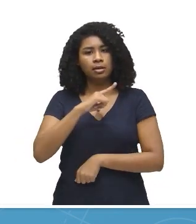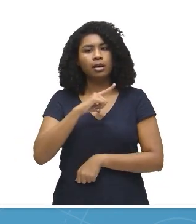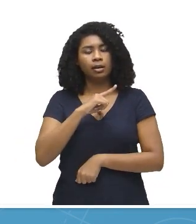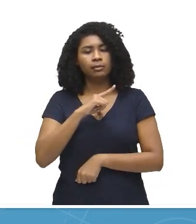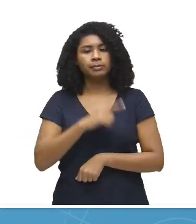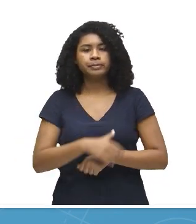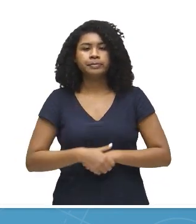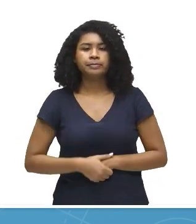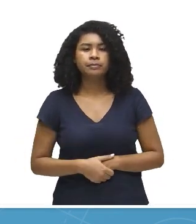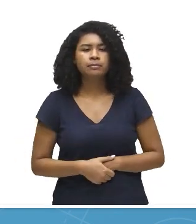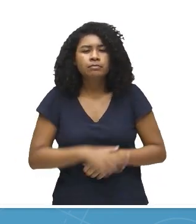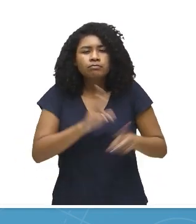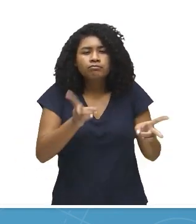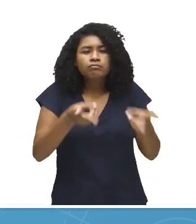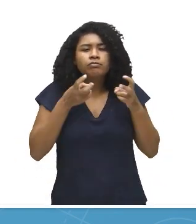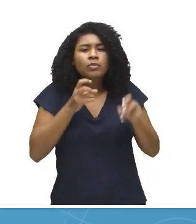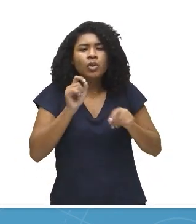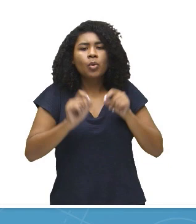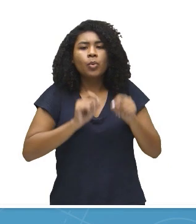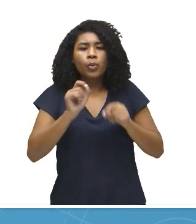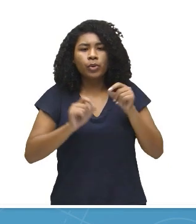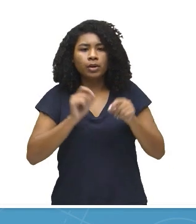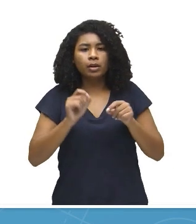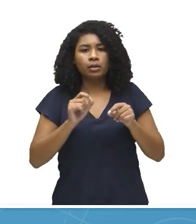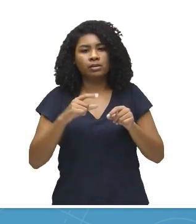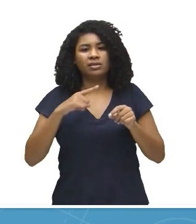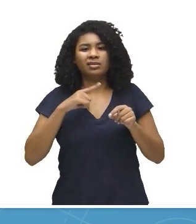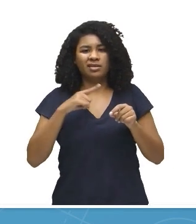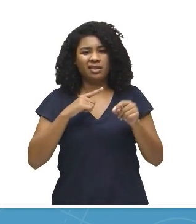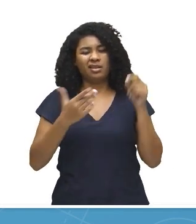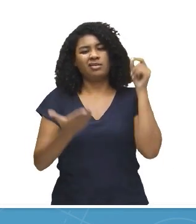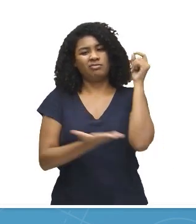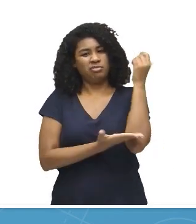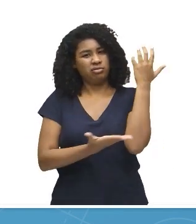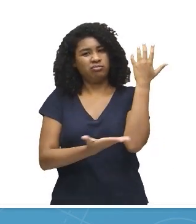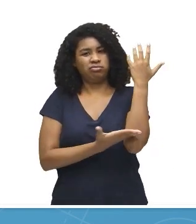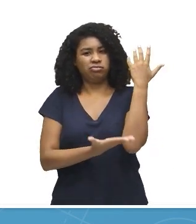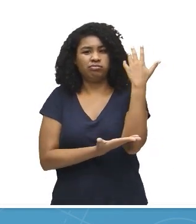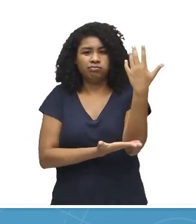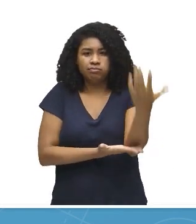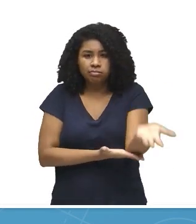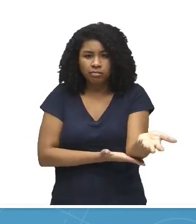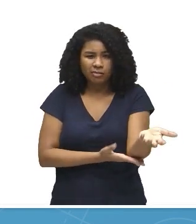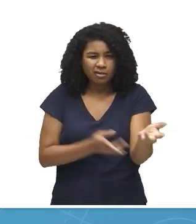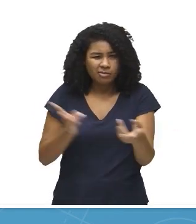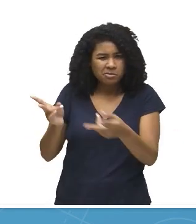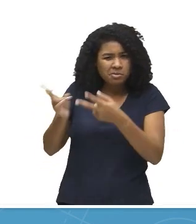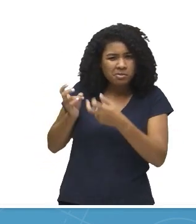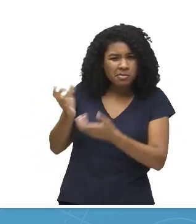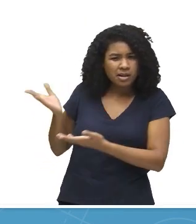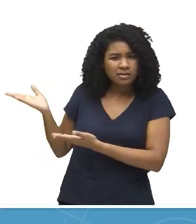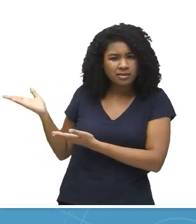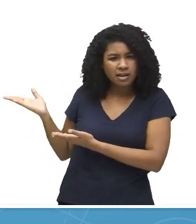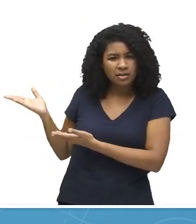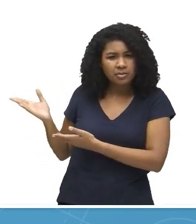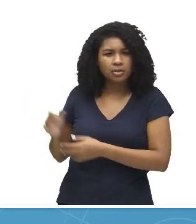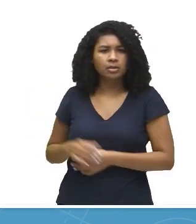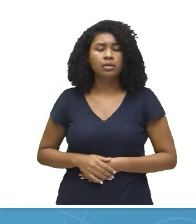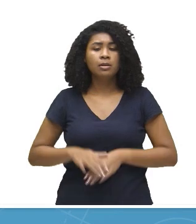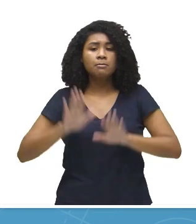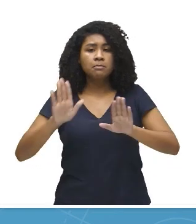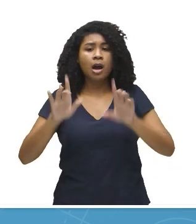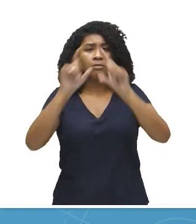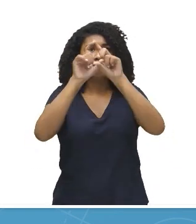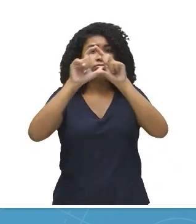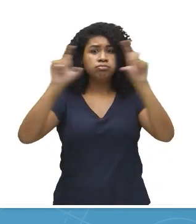pode observar, olha, a gente já observa ali um desmatamento, né? A vegetação ela já foi retirada, a placa ela foi colocada ali com